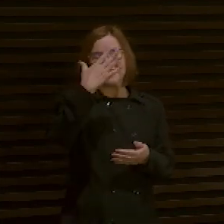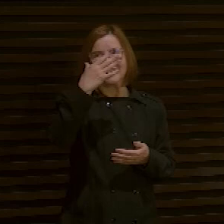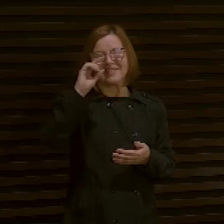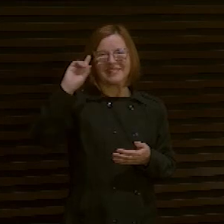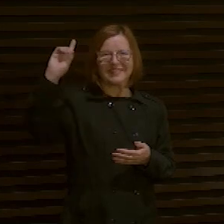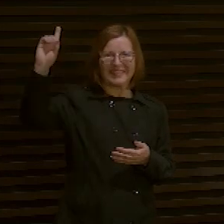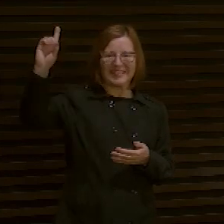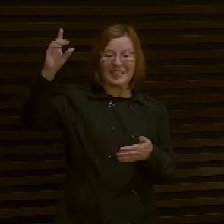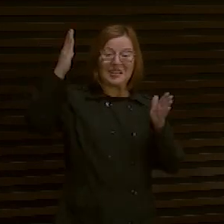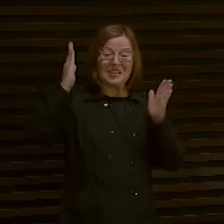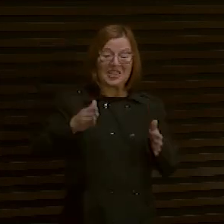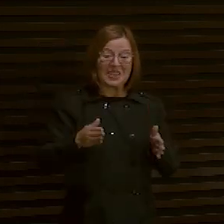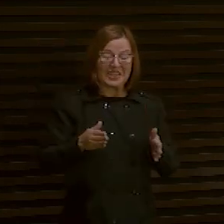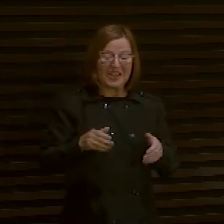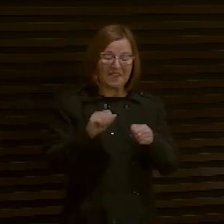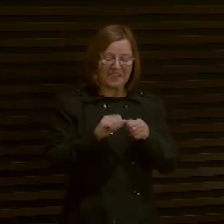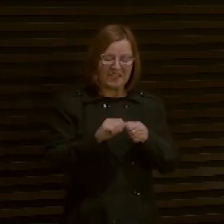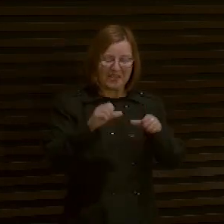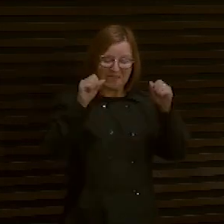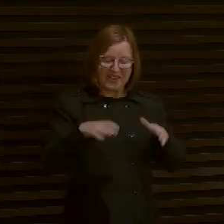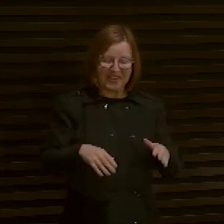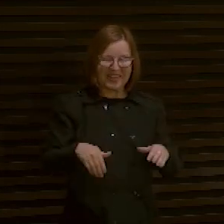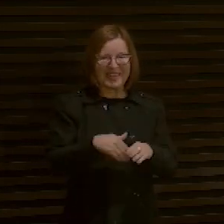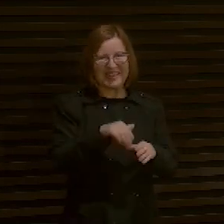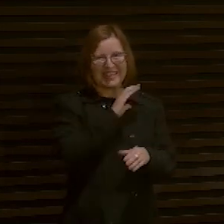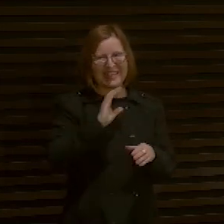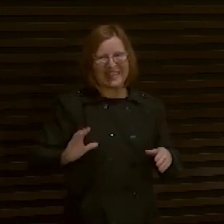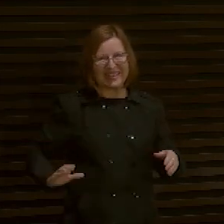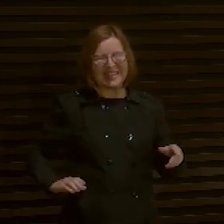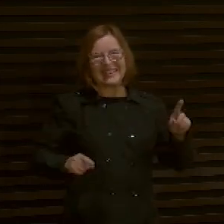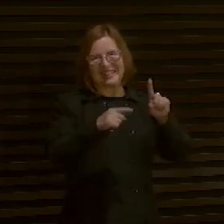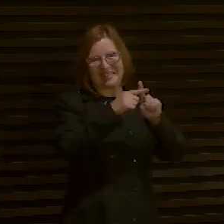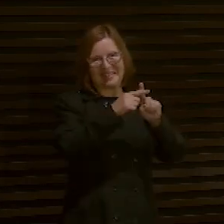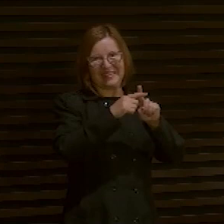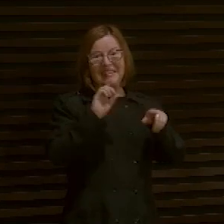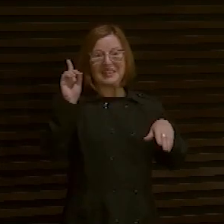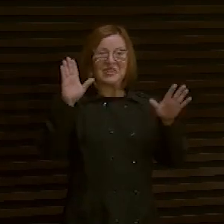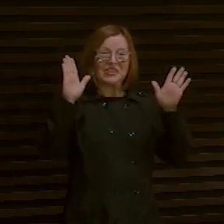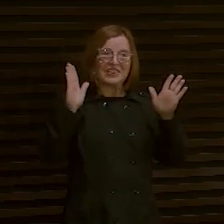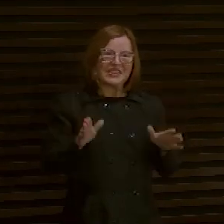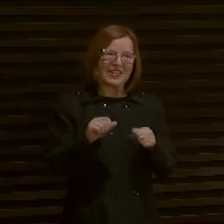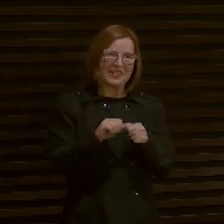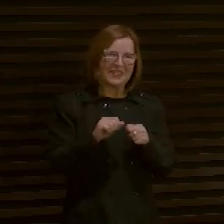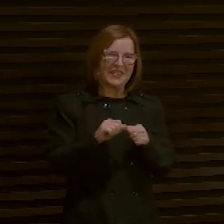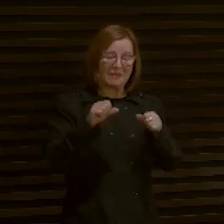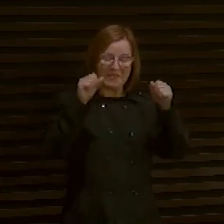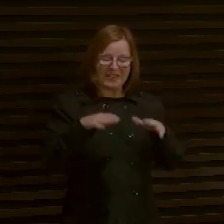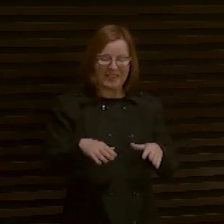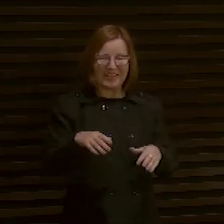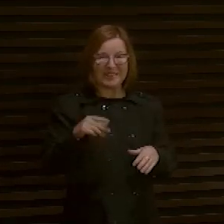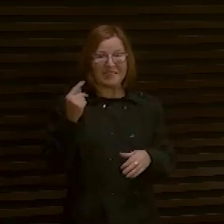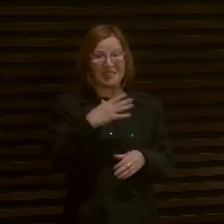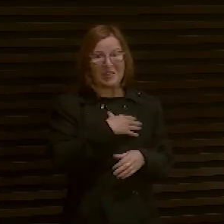Deus já proveu o milagre em Cristo naquela cruz. Deus já proveu o milagre no seu Filho amado,